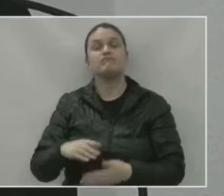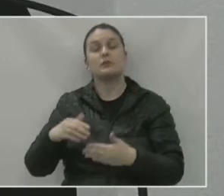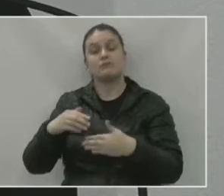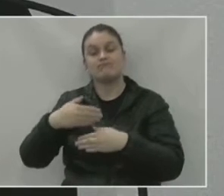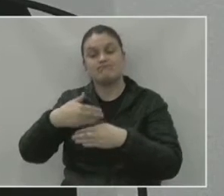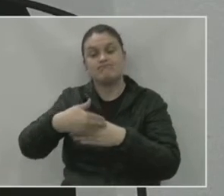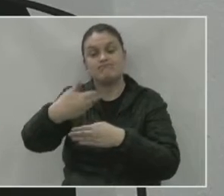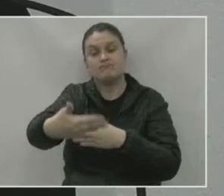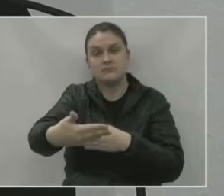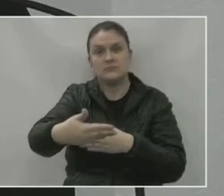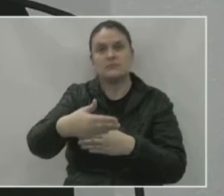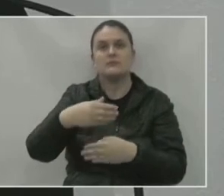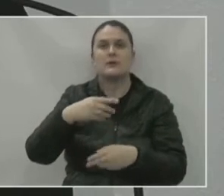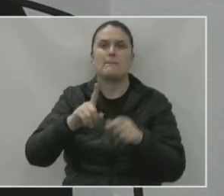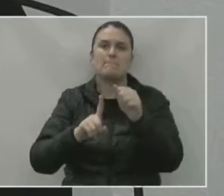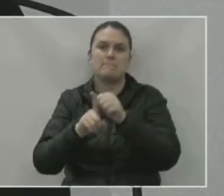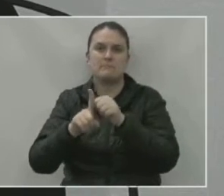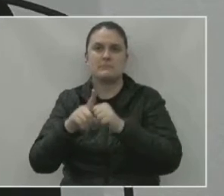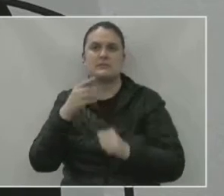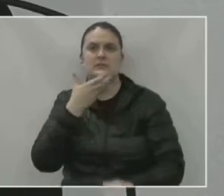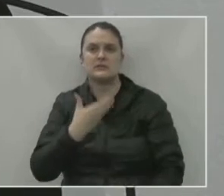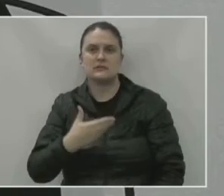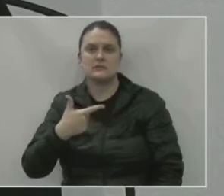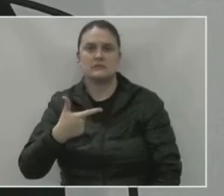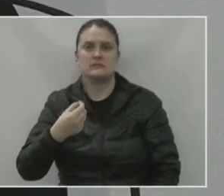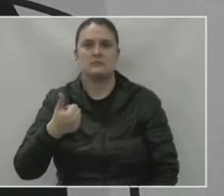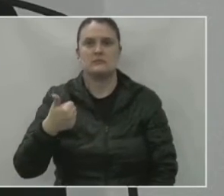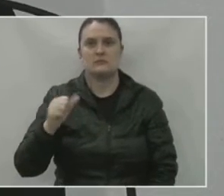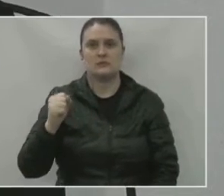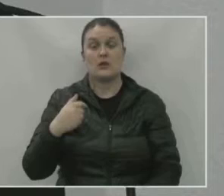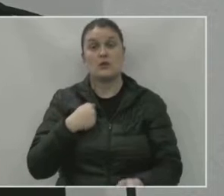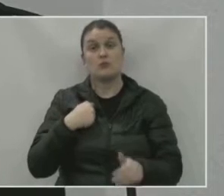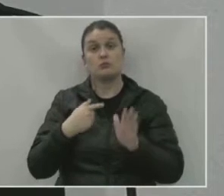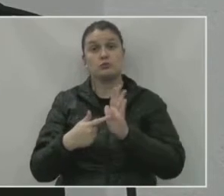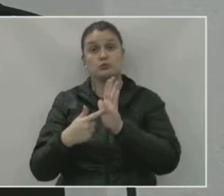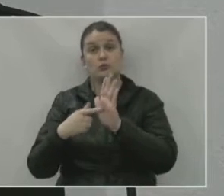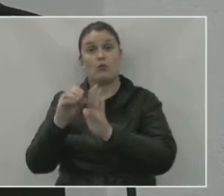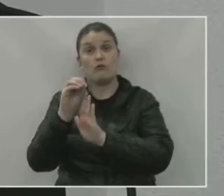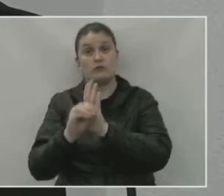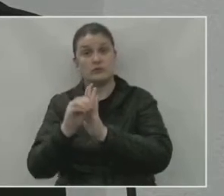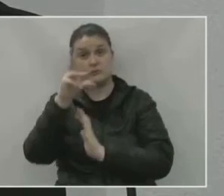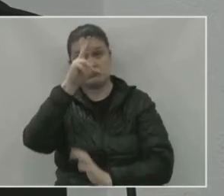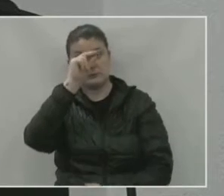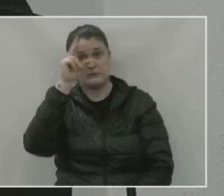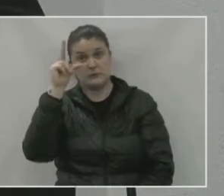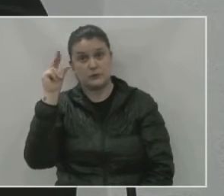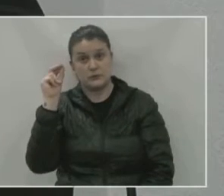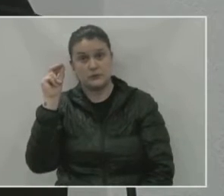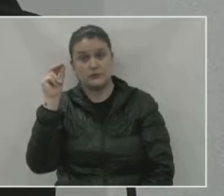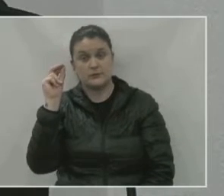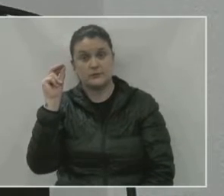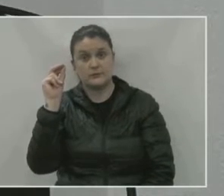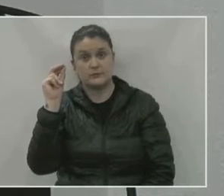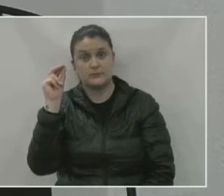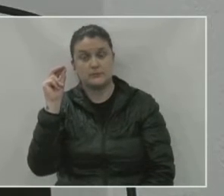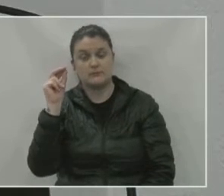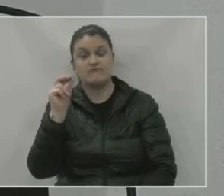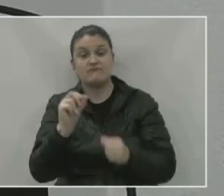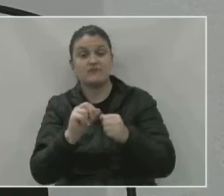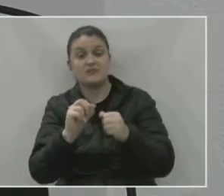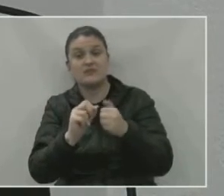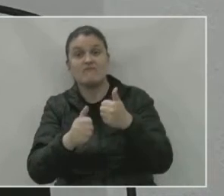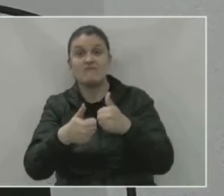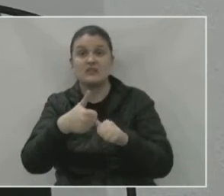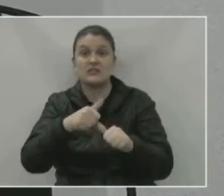Concomitante, em dezembro de 2018, eu apresentei um ofício à Prefeitura para que